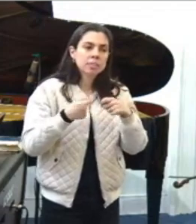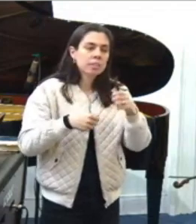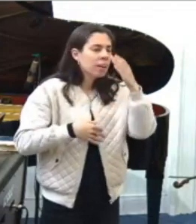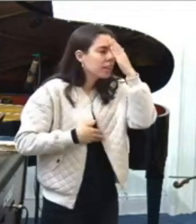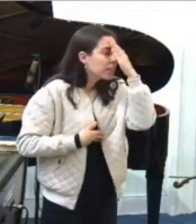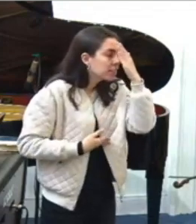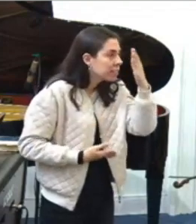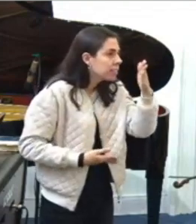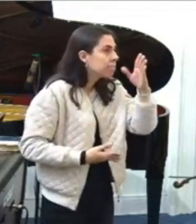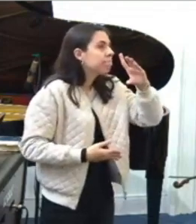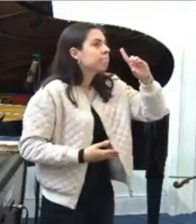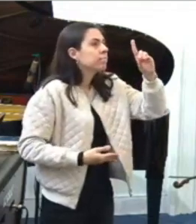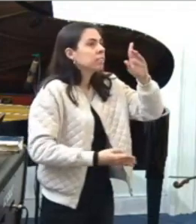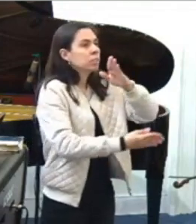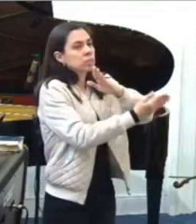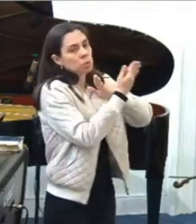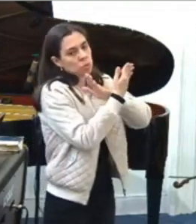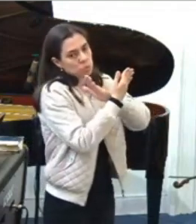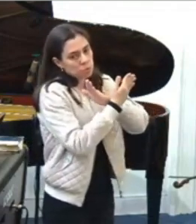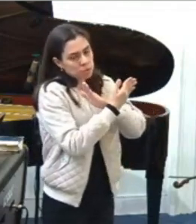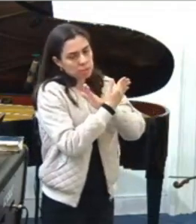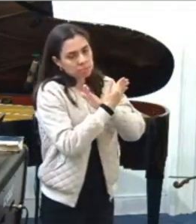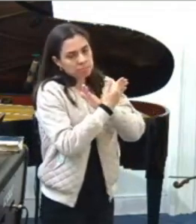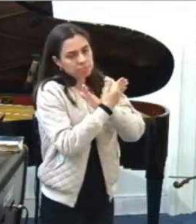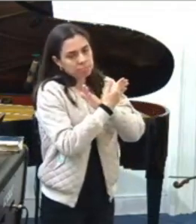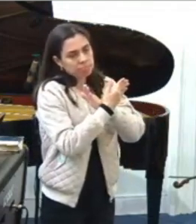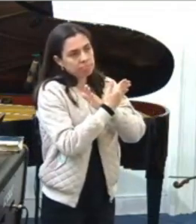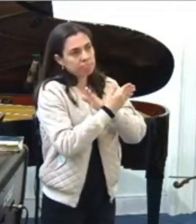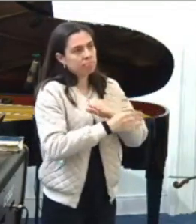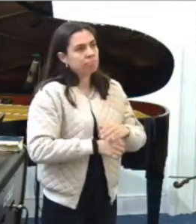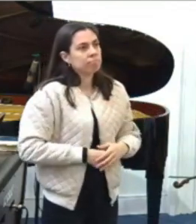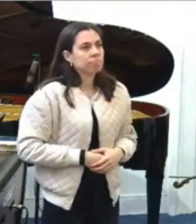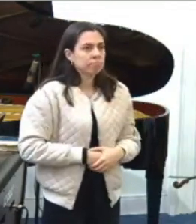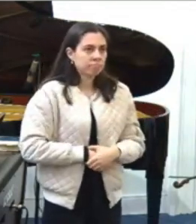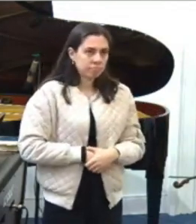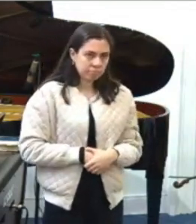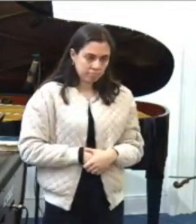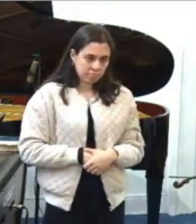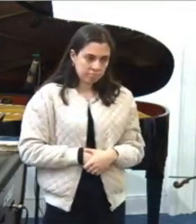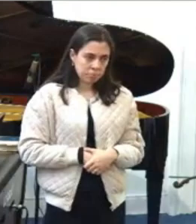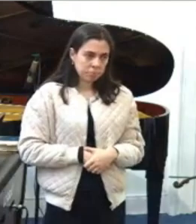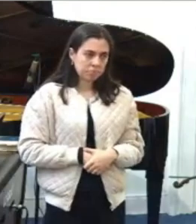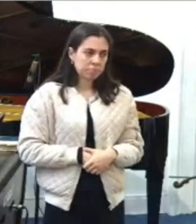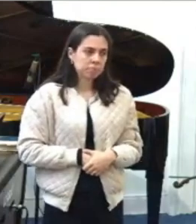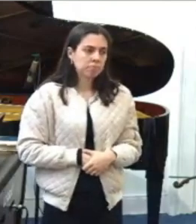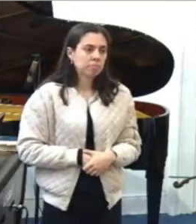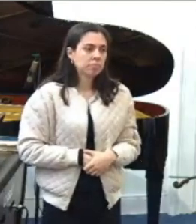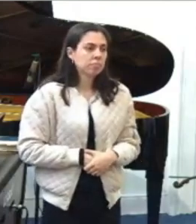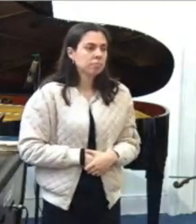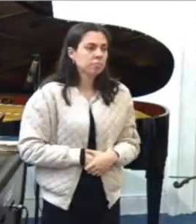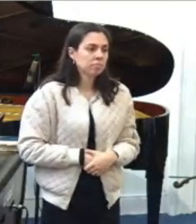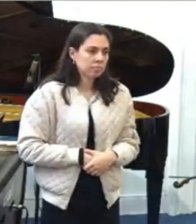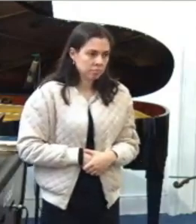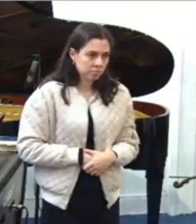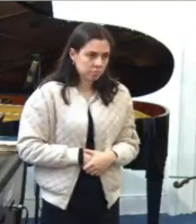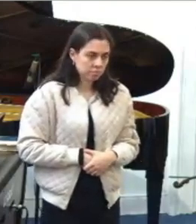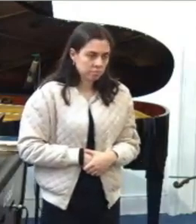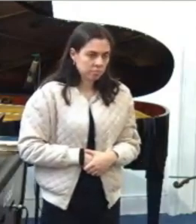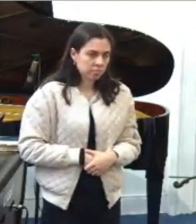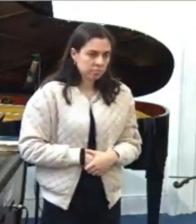preserva e a forma como o Senhor tem preservado a igreja, mesmo quando muitos soldados de